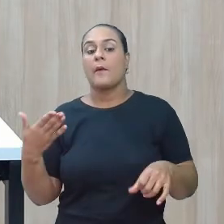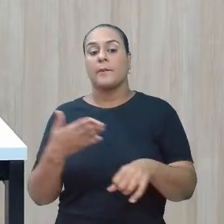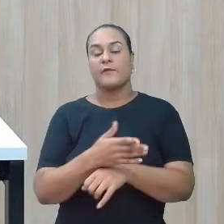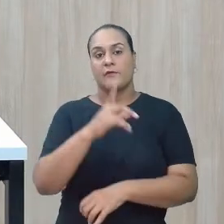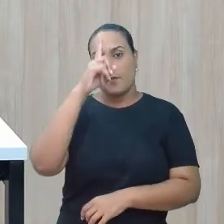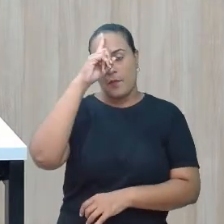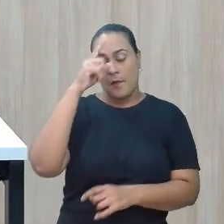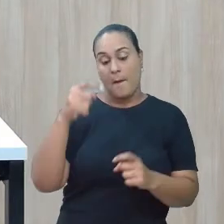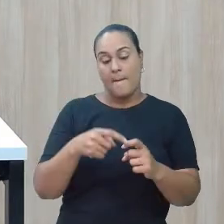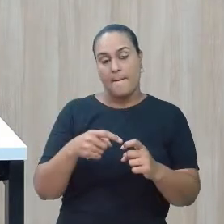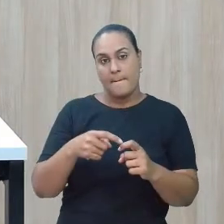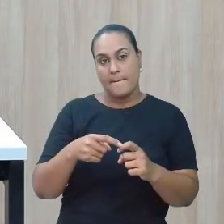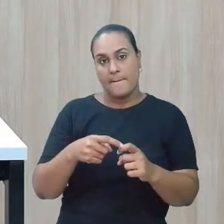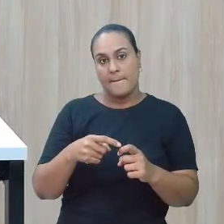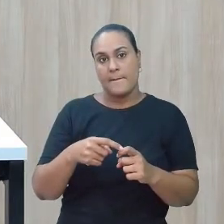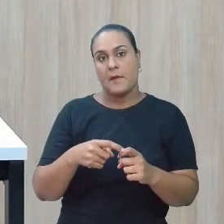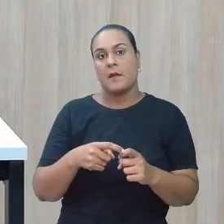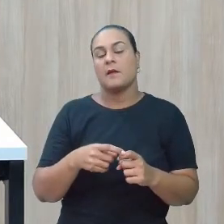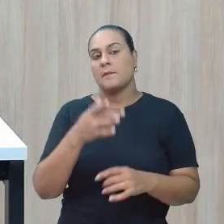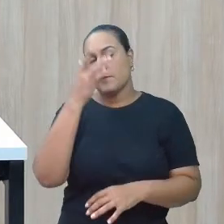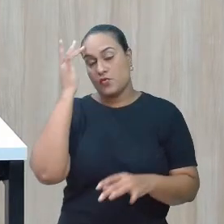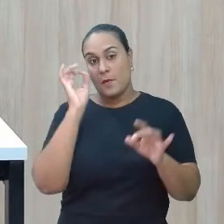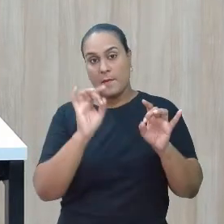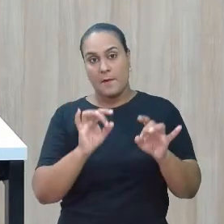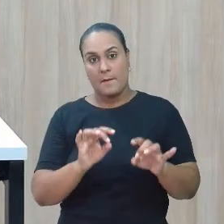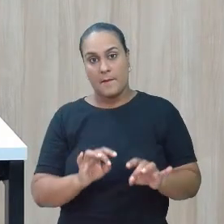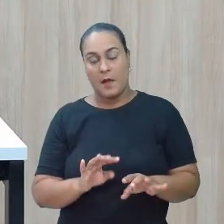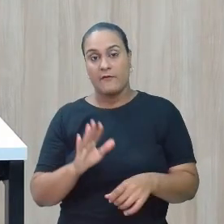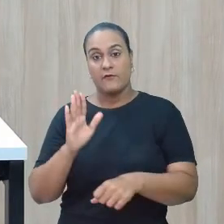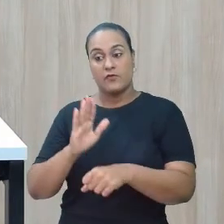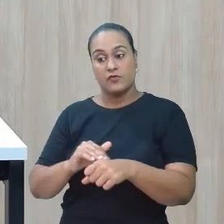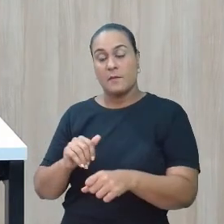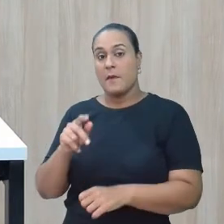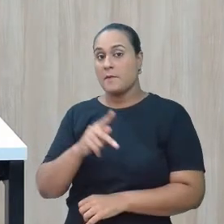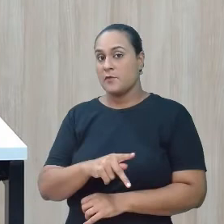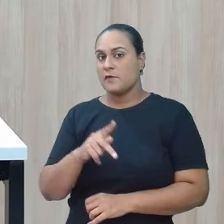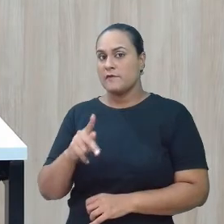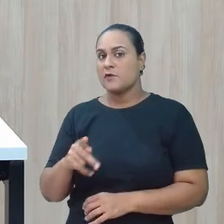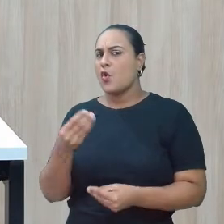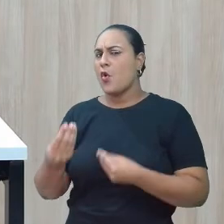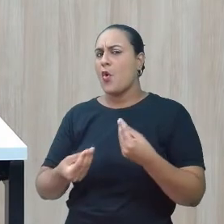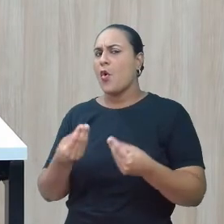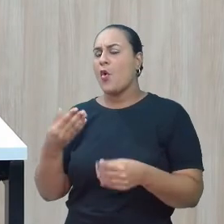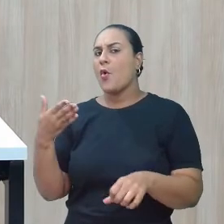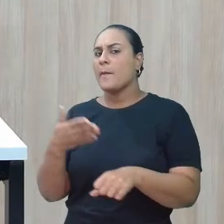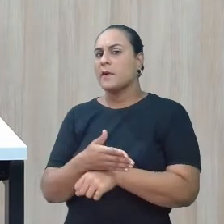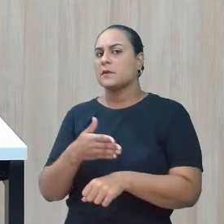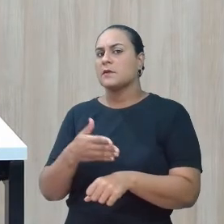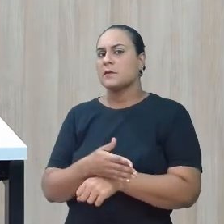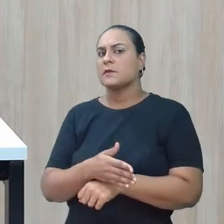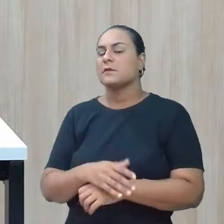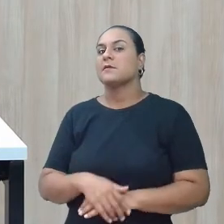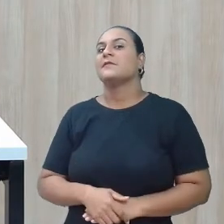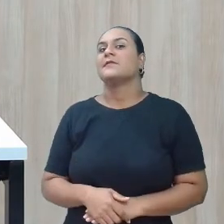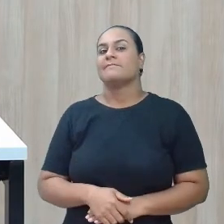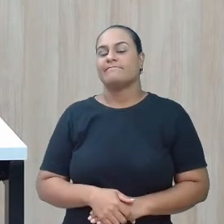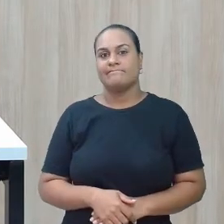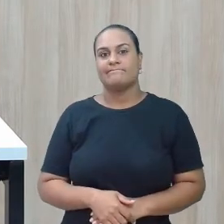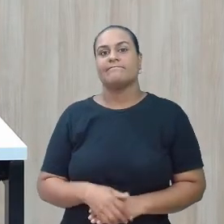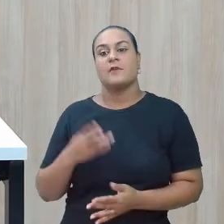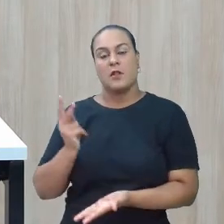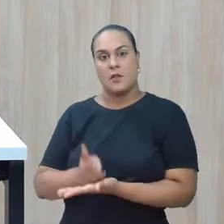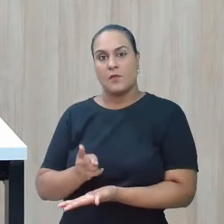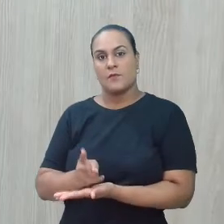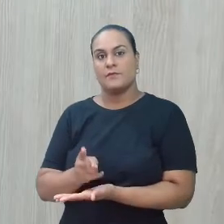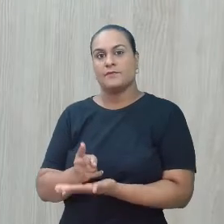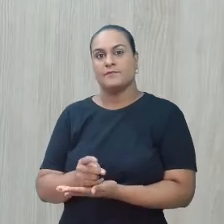procurar especialistas que venham a tratar. Eu vou chamar a professora Cláudia para ela dizer como é que está a interação, né, para a gente poder dar